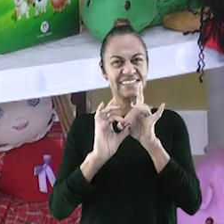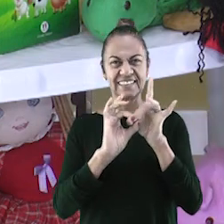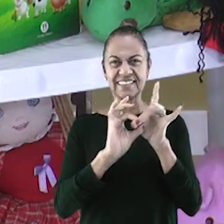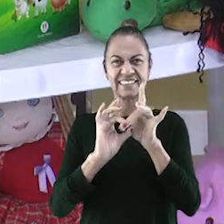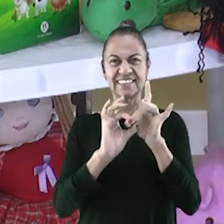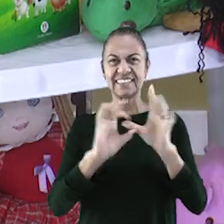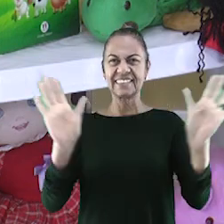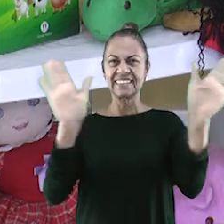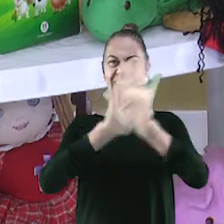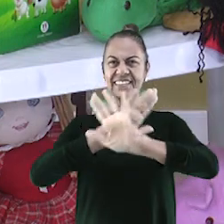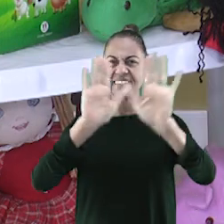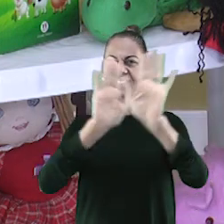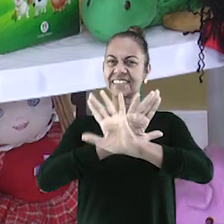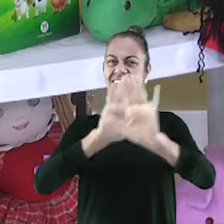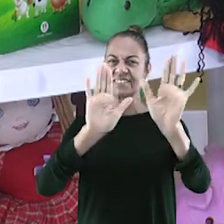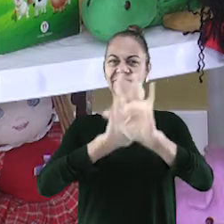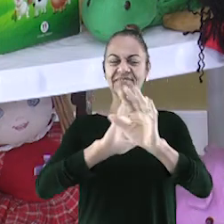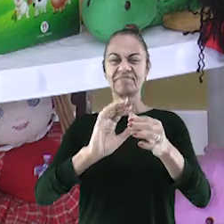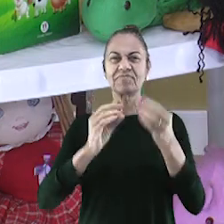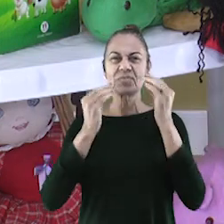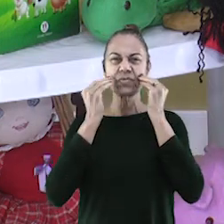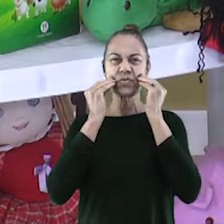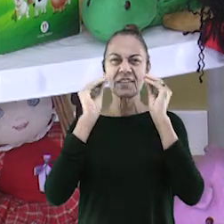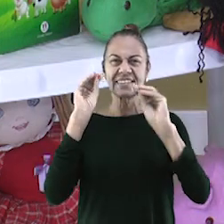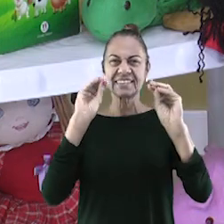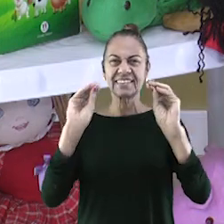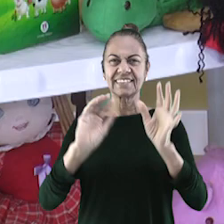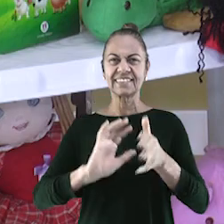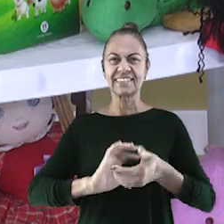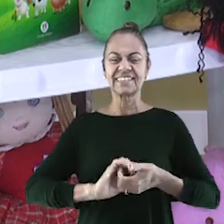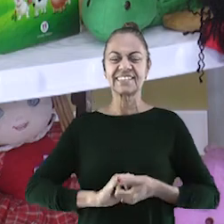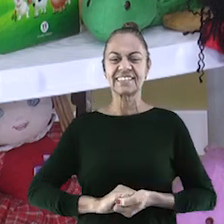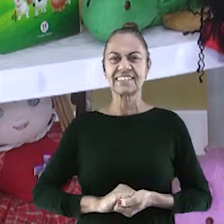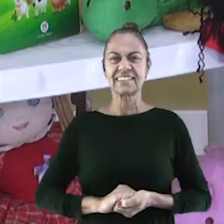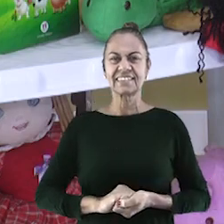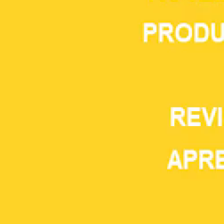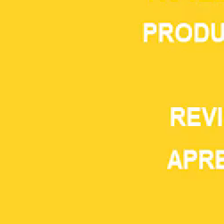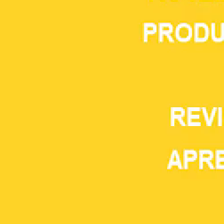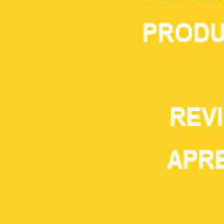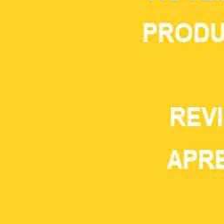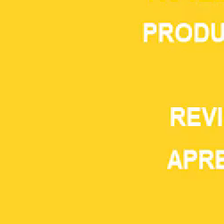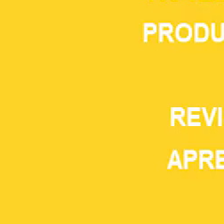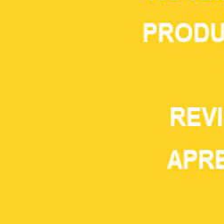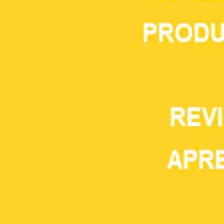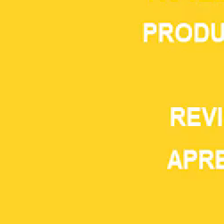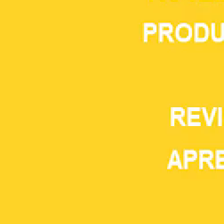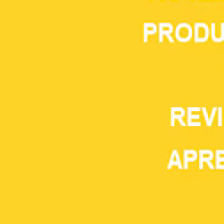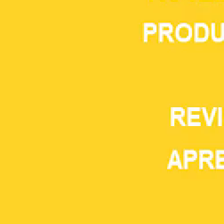estamos juntos. Tchau, pessoal! Até a próxima! Beijos! Tchau, tchau!